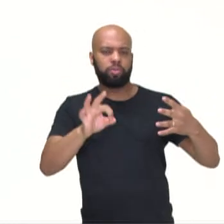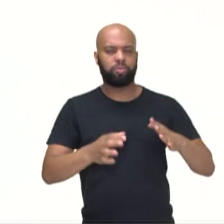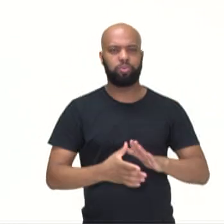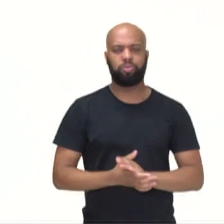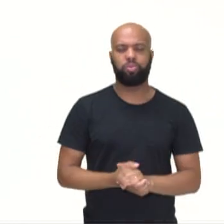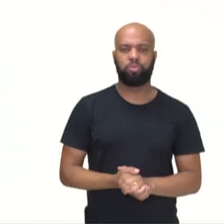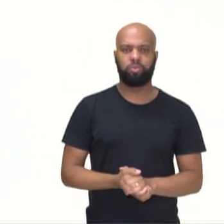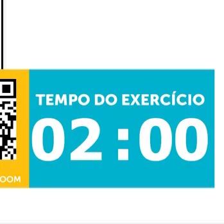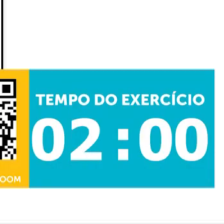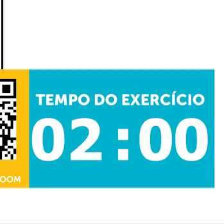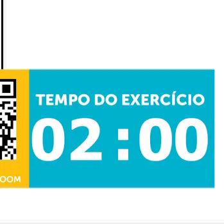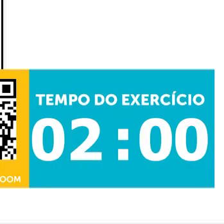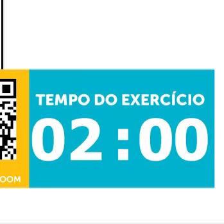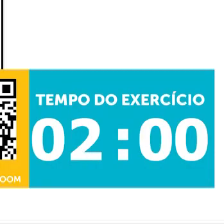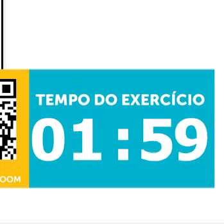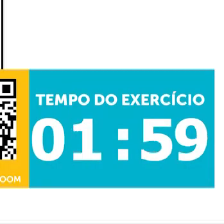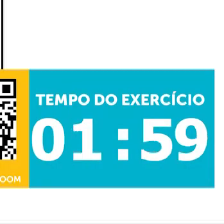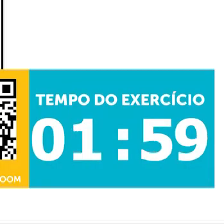culturais.